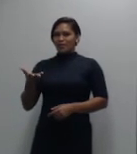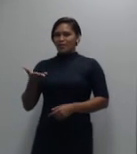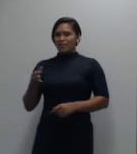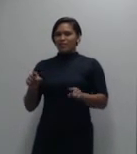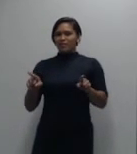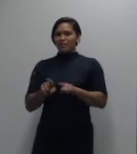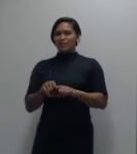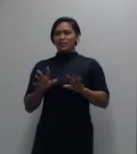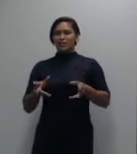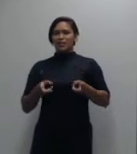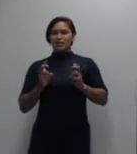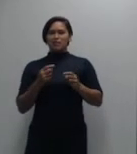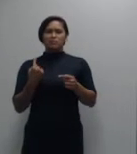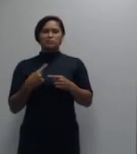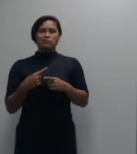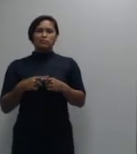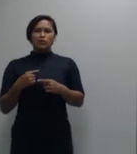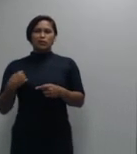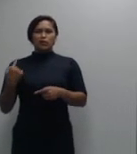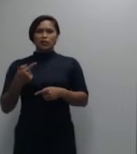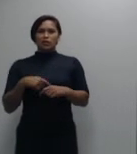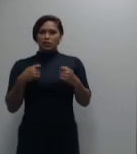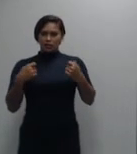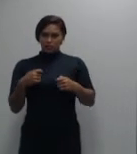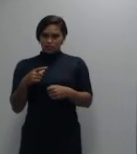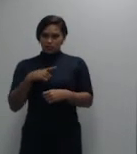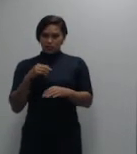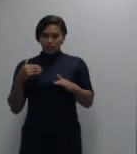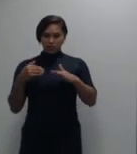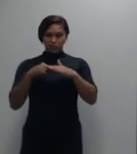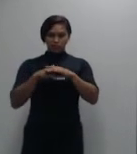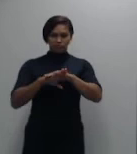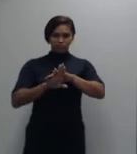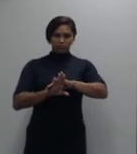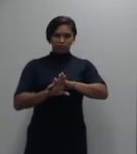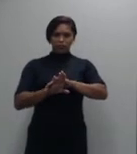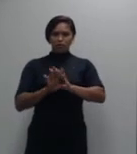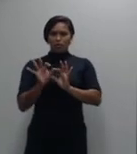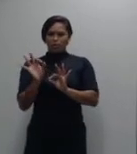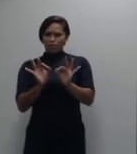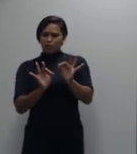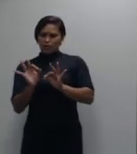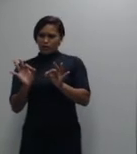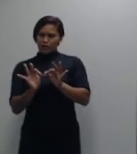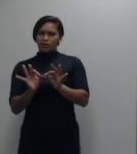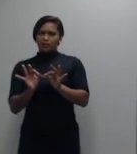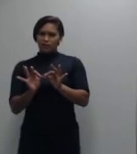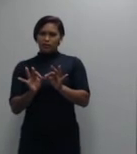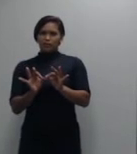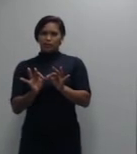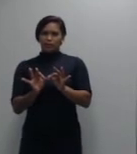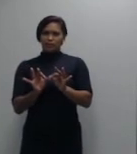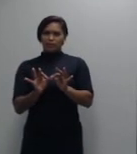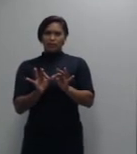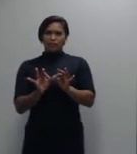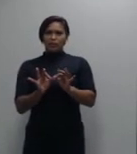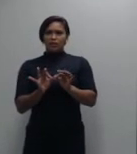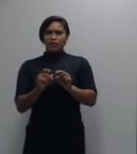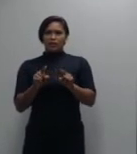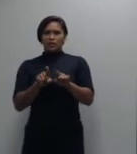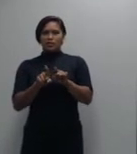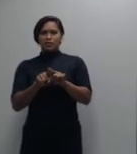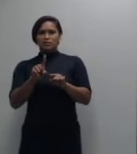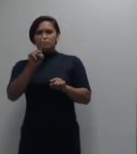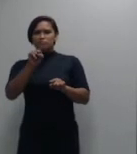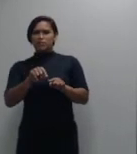aspecto porque nós devemos guardar coerência se Instituto não